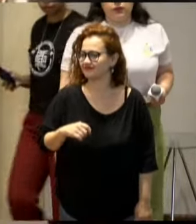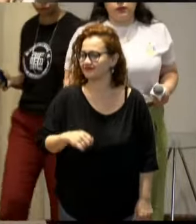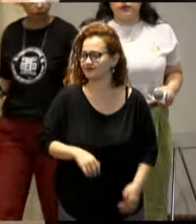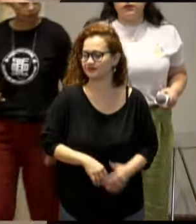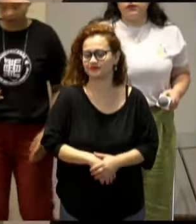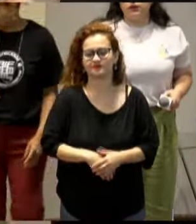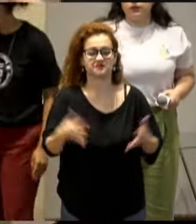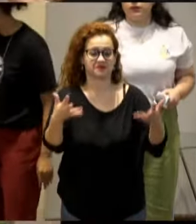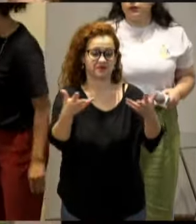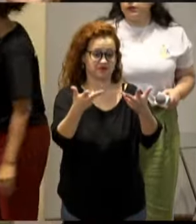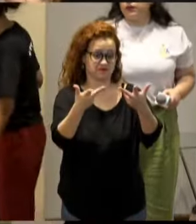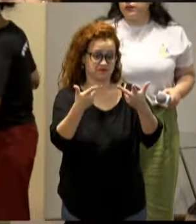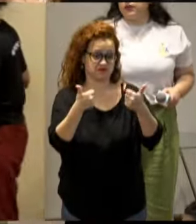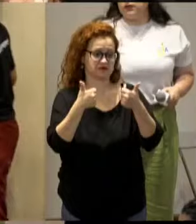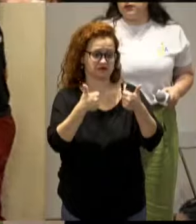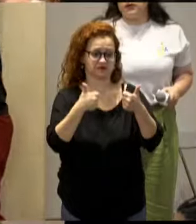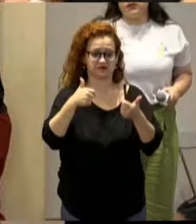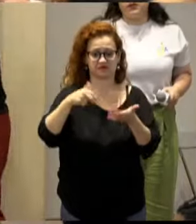Que maravilha!